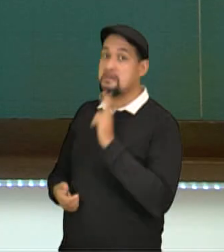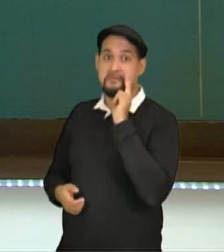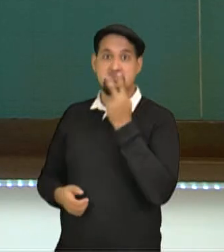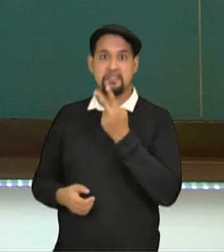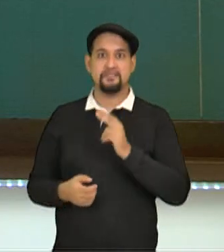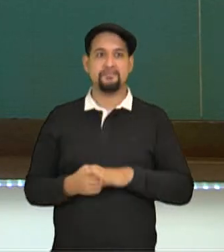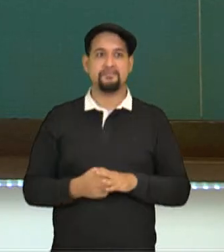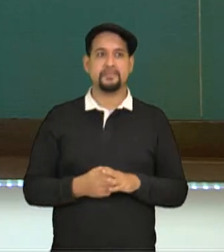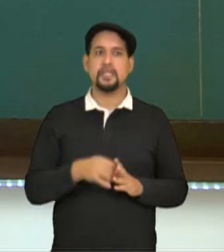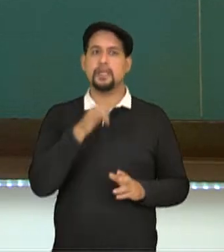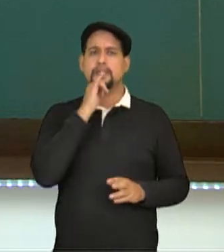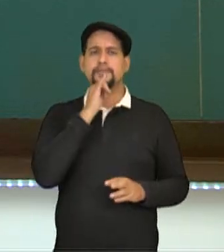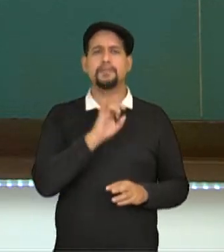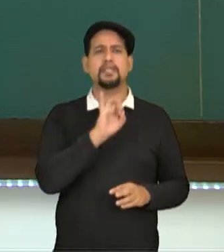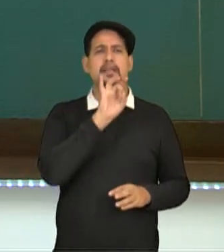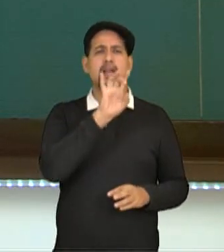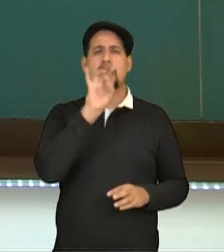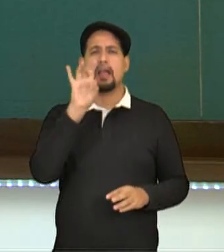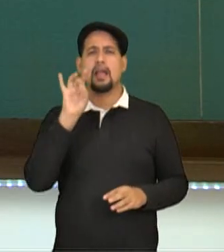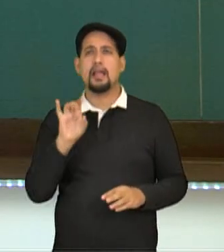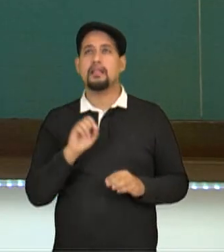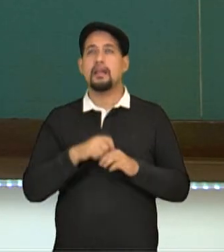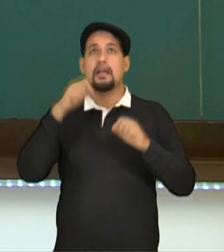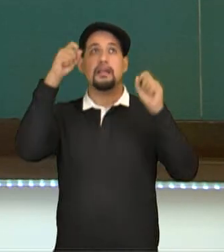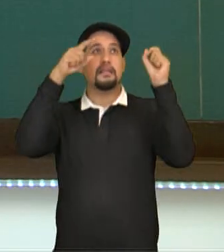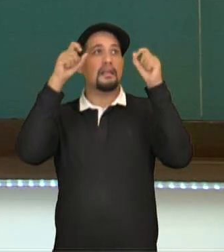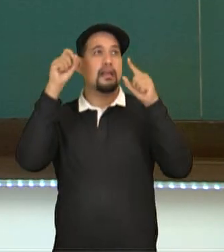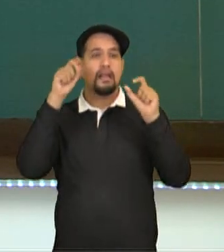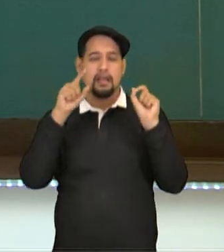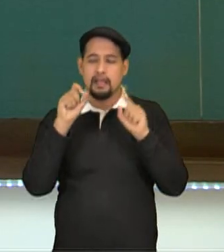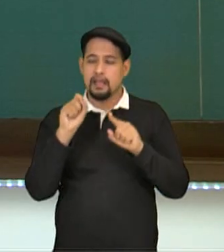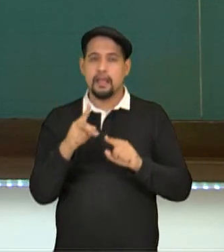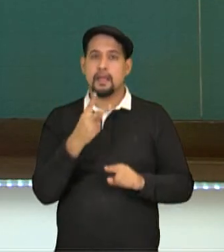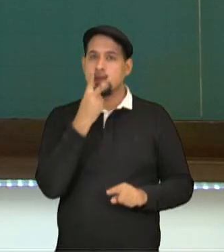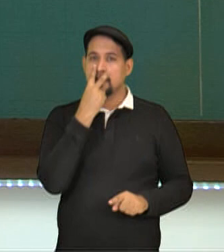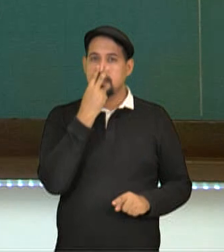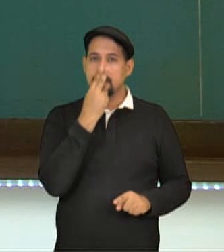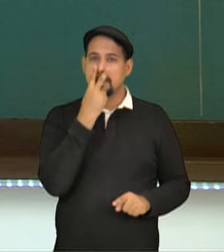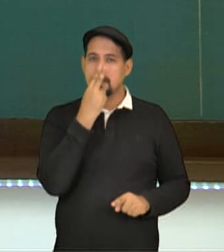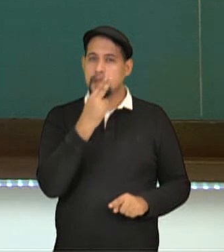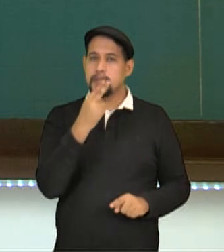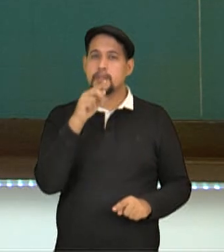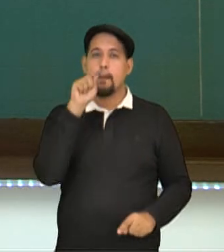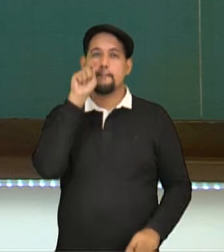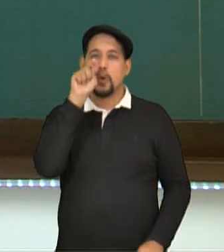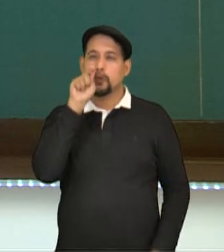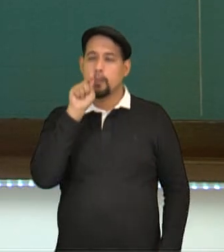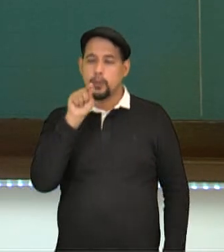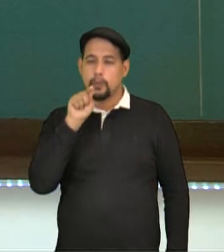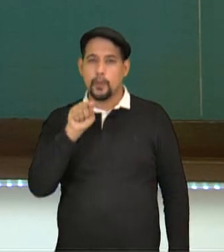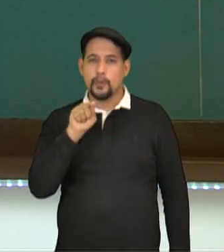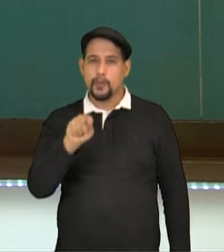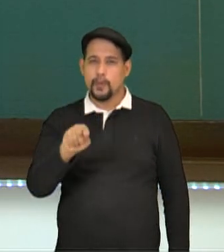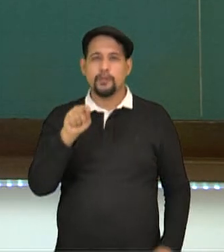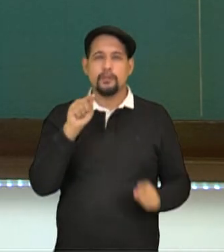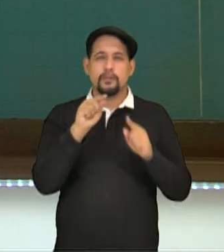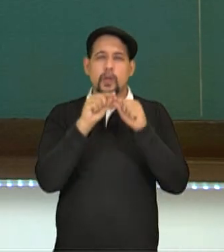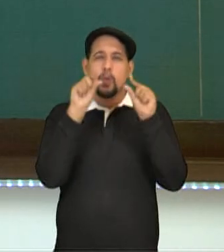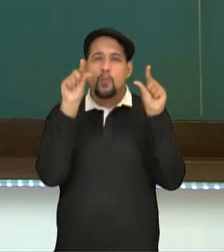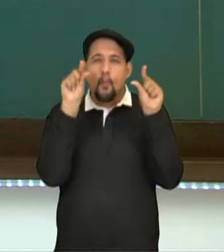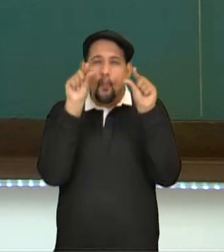aqui, ó. Cada estrela dá uma ideia de ponto. Então, se eu olhar para o céu estrelado, as estrelas elas não ficam